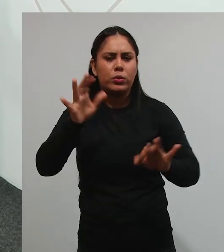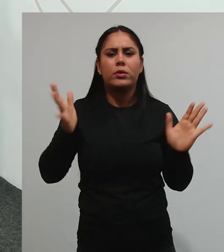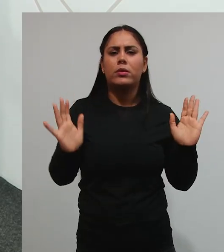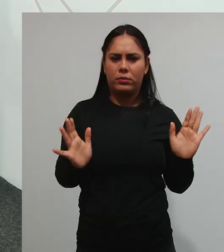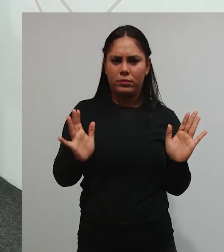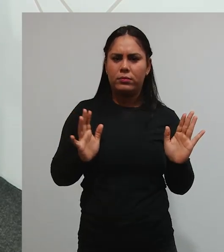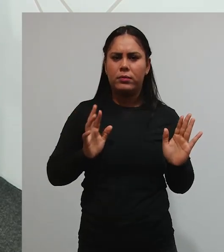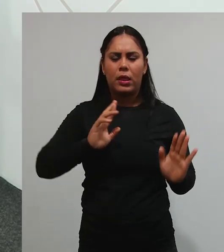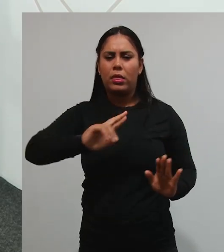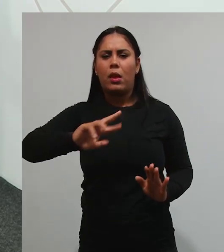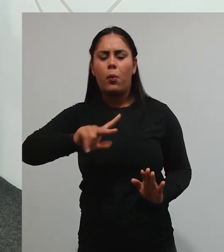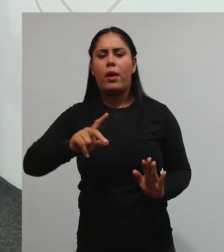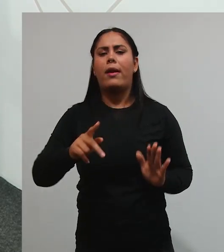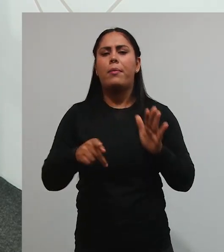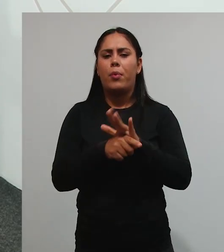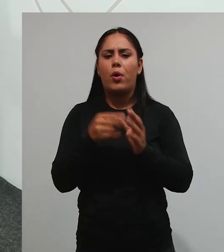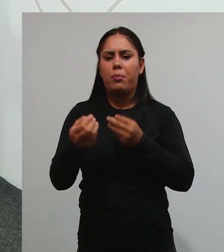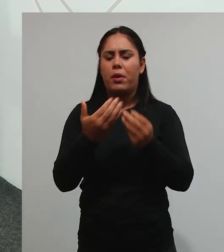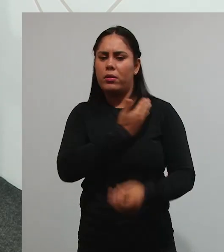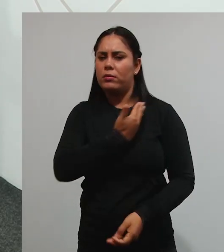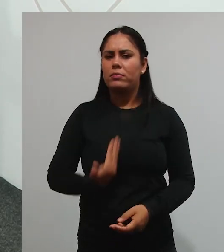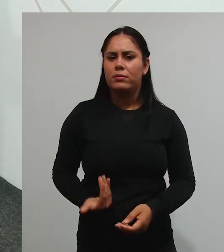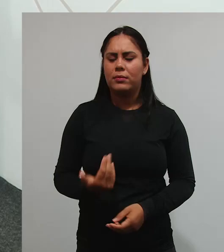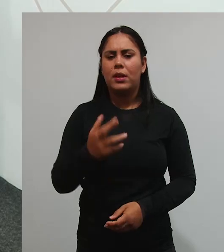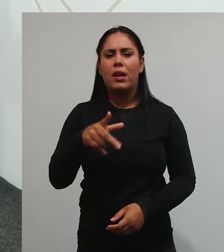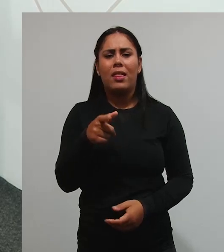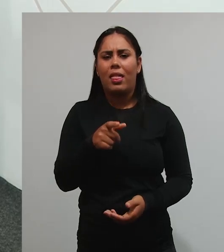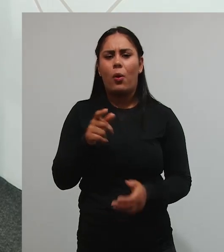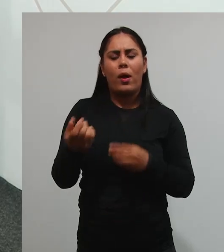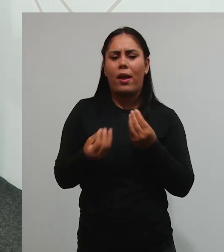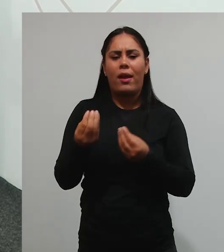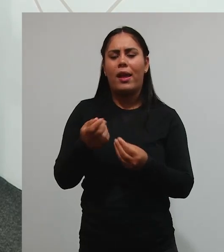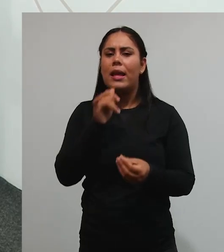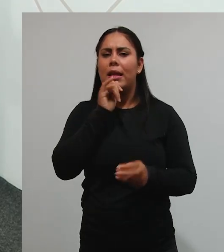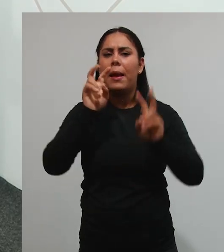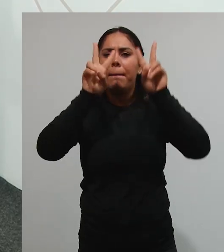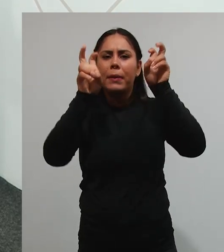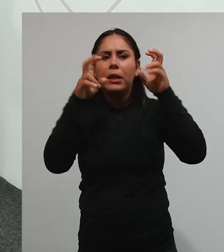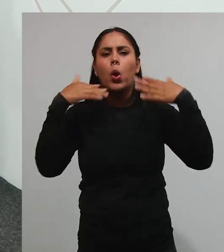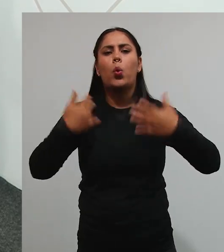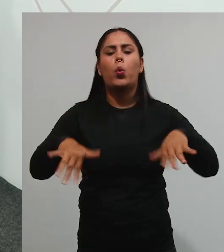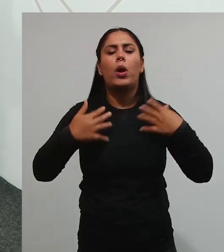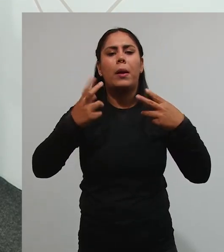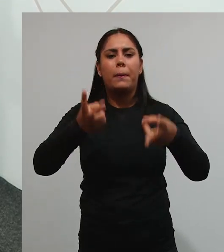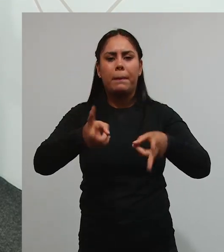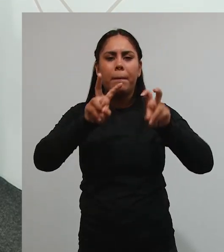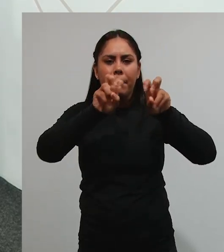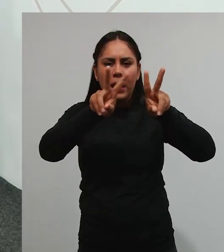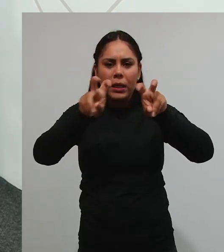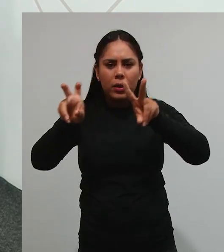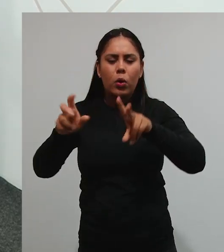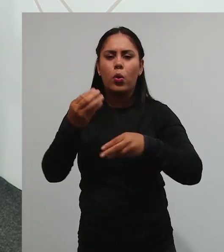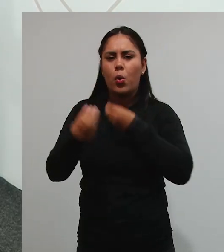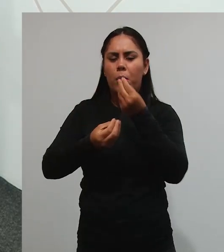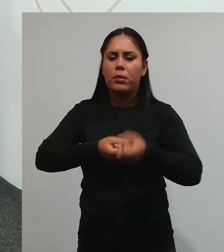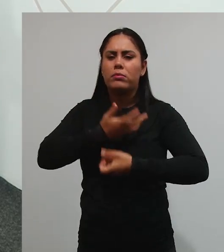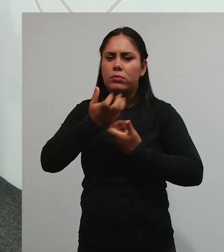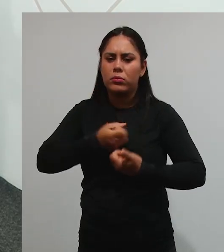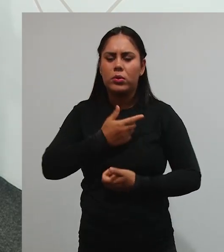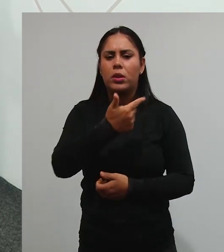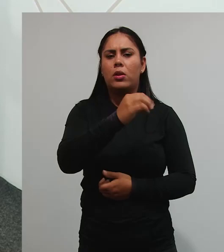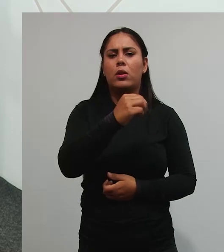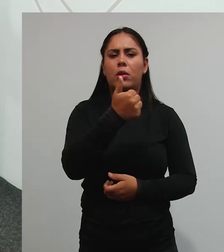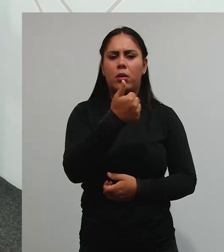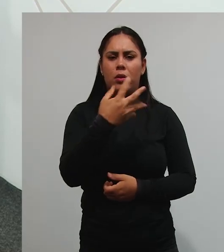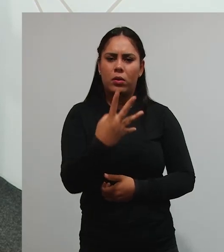governamentais, não é uma temática cara, para a gente perceber que, como você relatou, né, durante 2014,